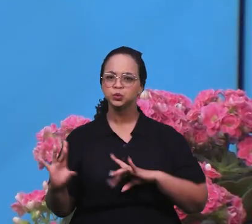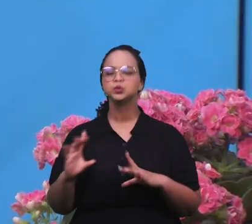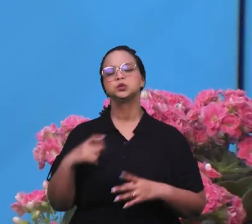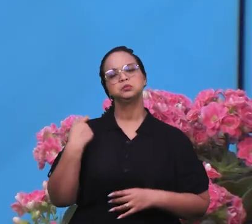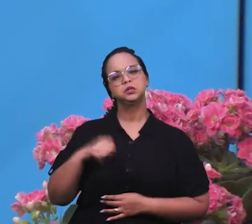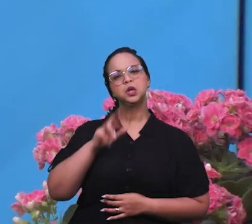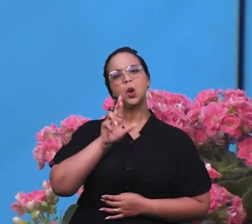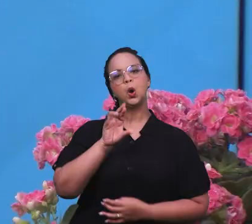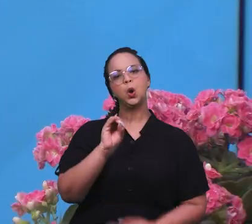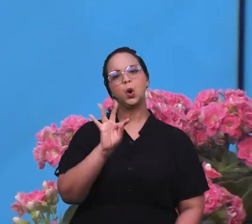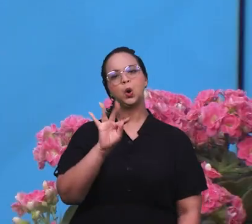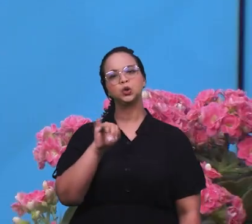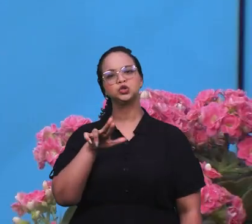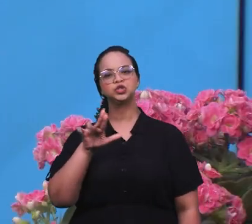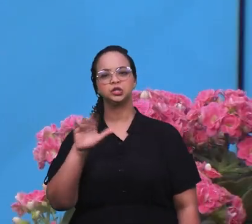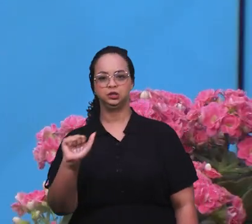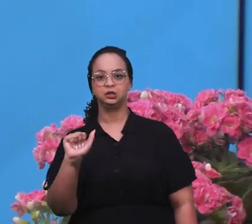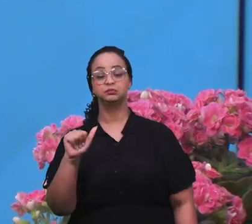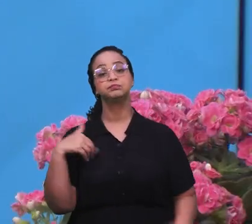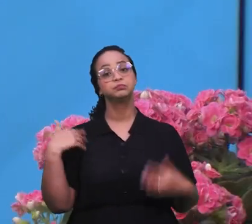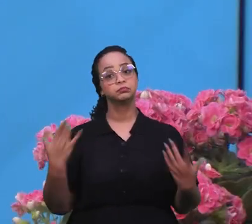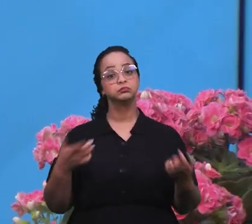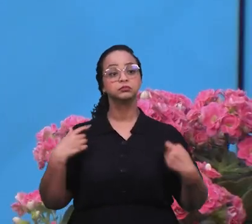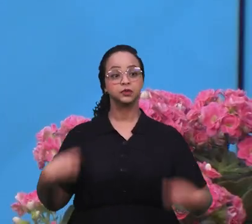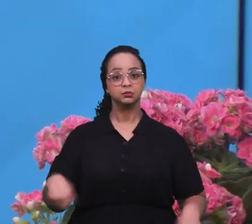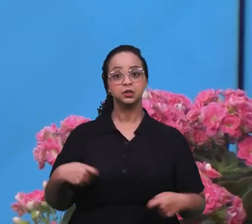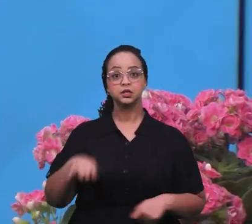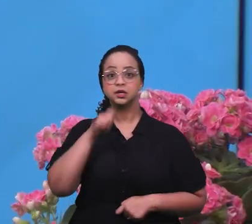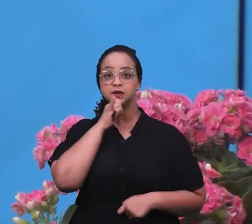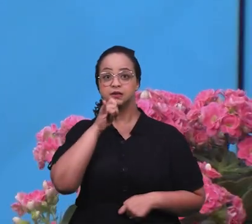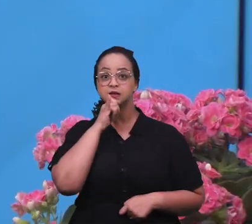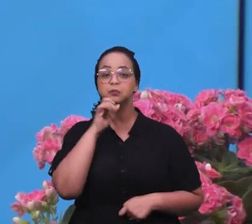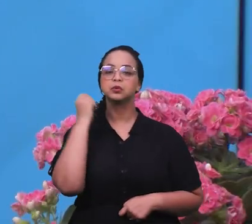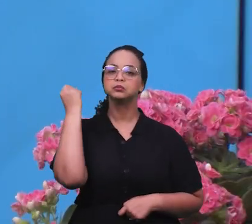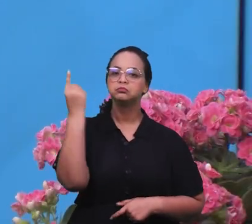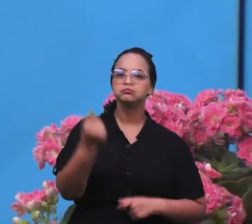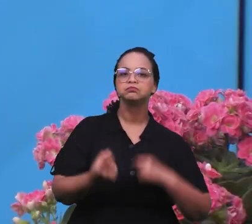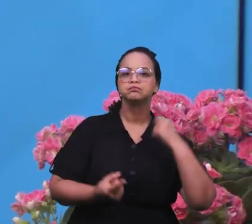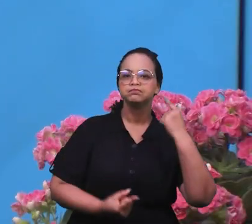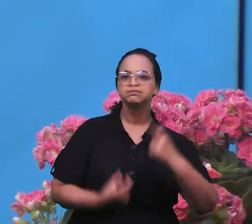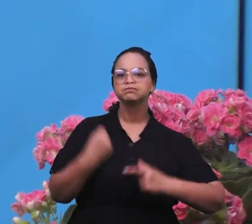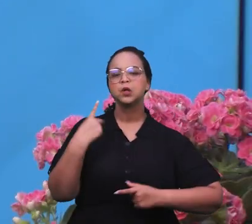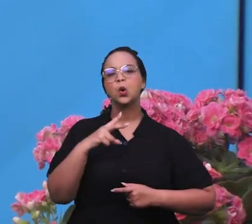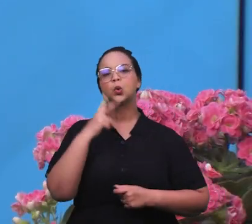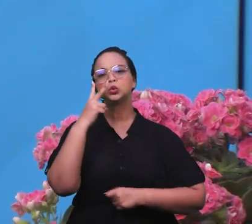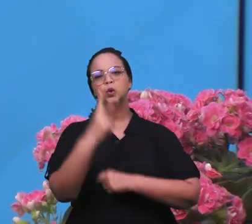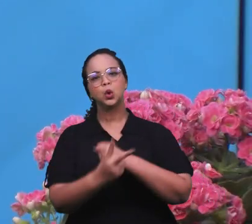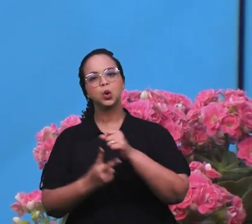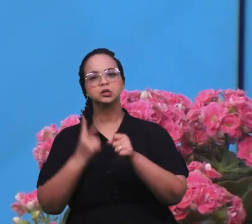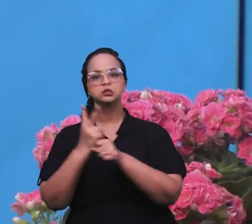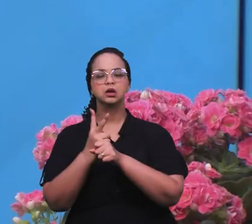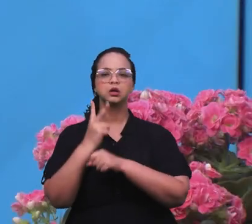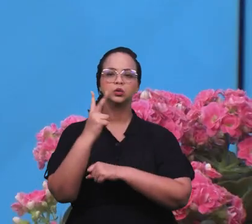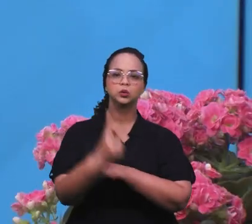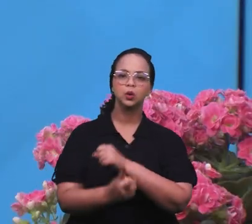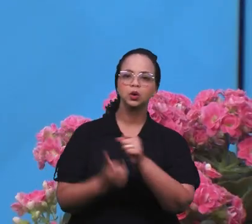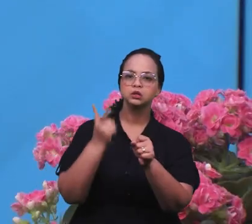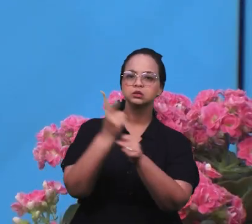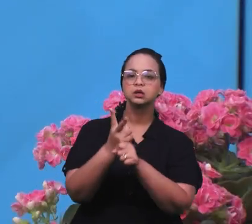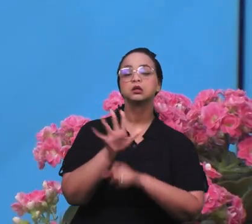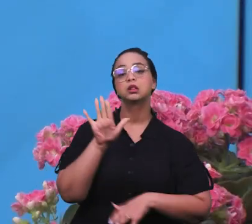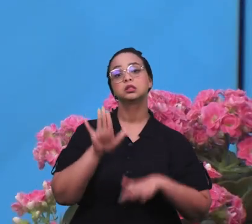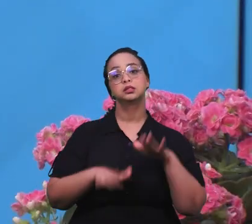ali, semestralmente no primeiro momento, depois anualmente, depois a cada 2 anos, a depender